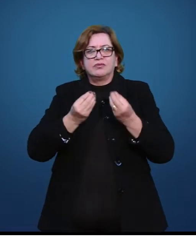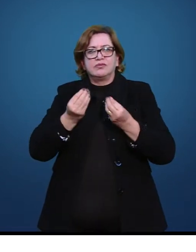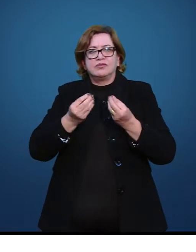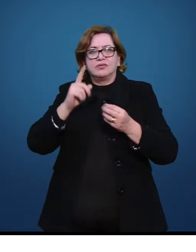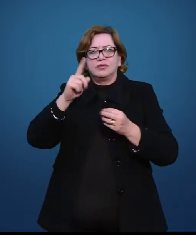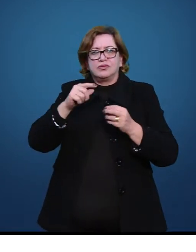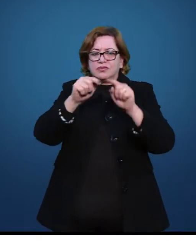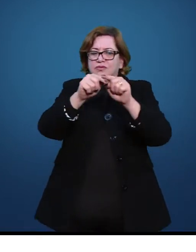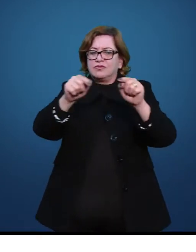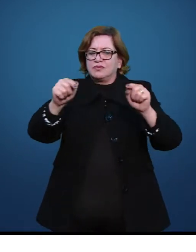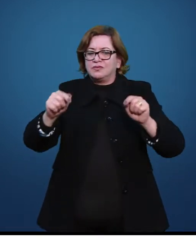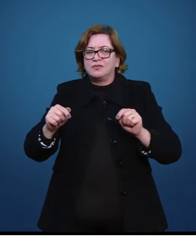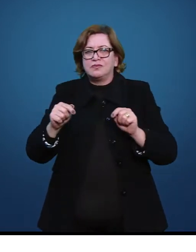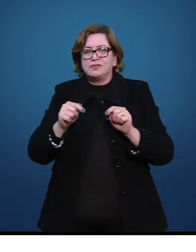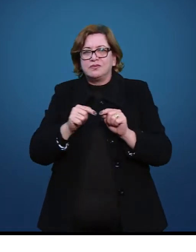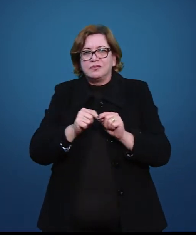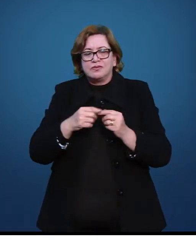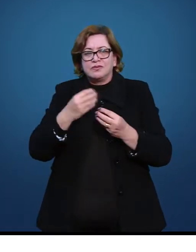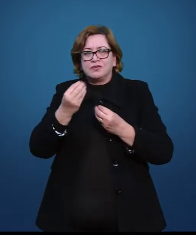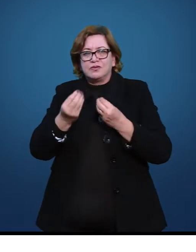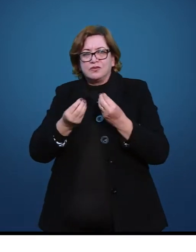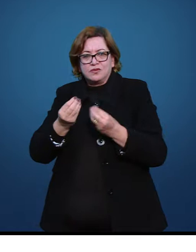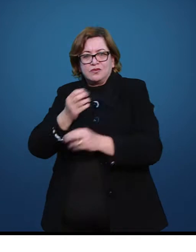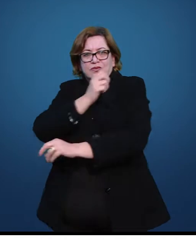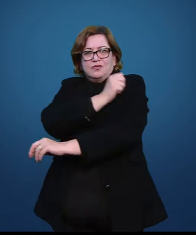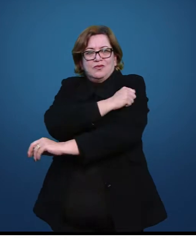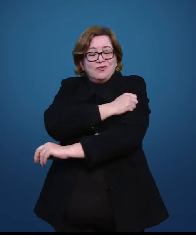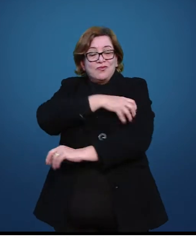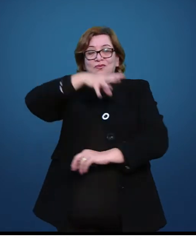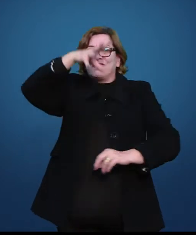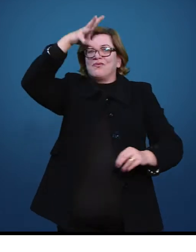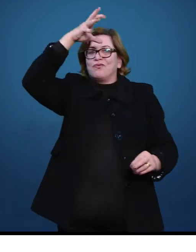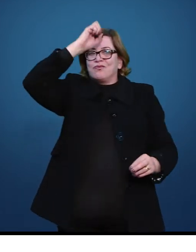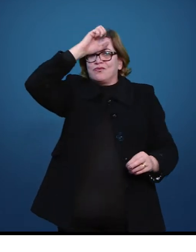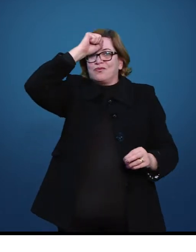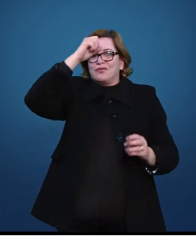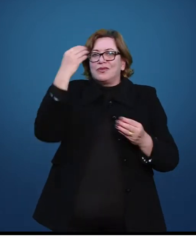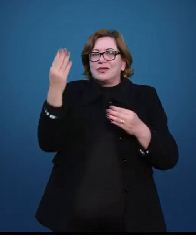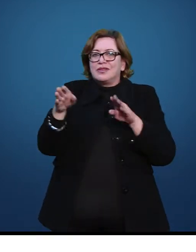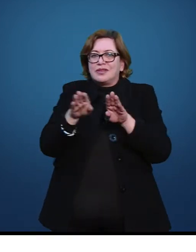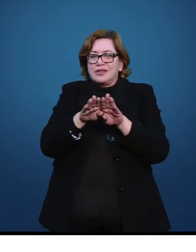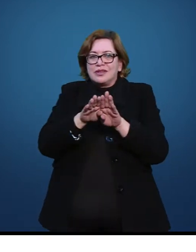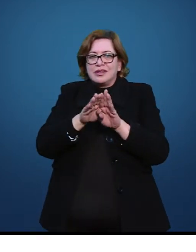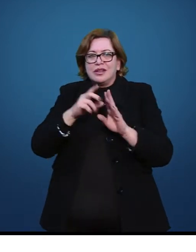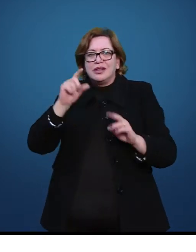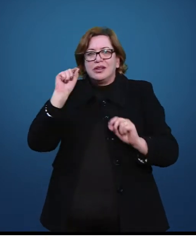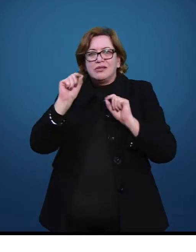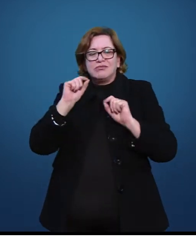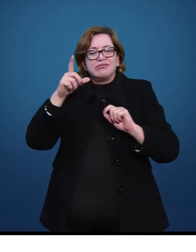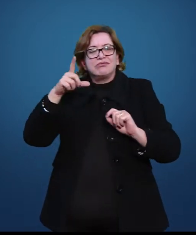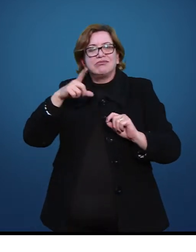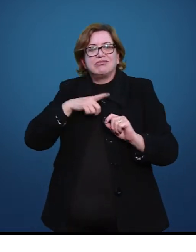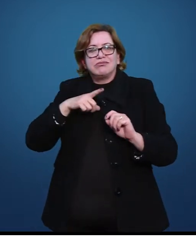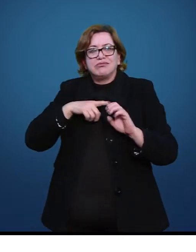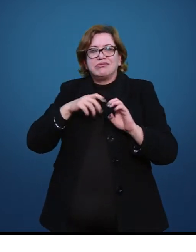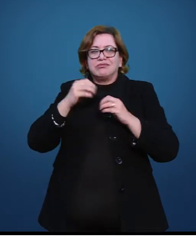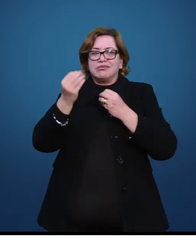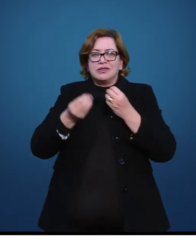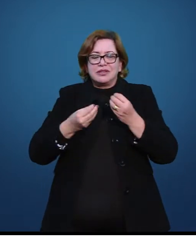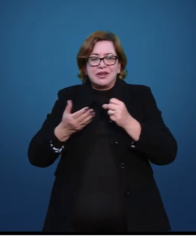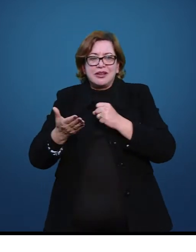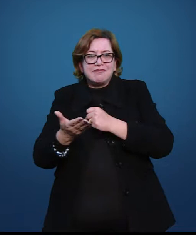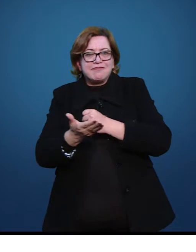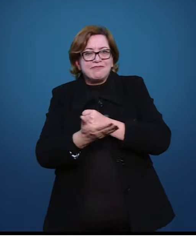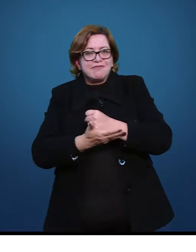condições de cada classe, da forma com que os alunos aprendem, das estruturas que vão trazer para nós